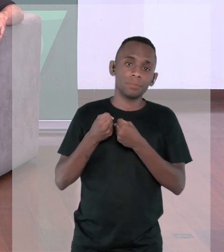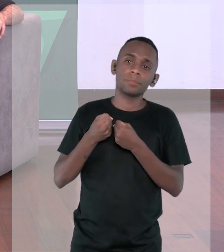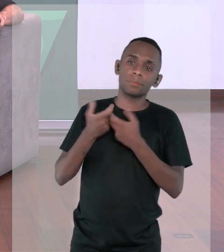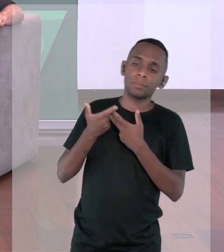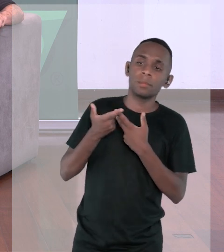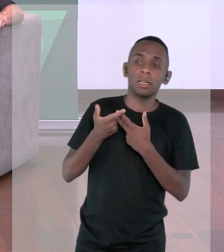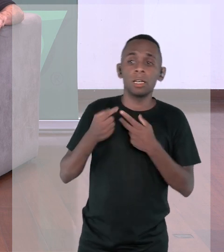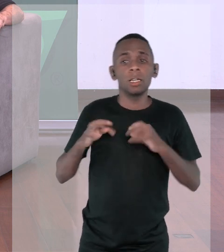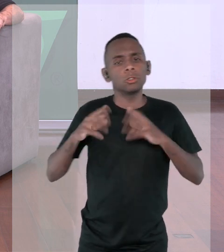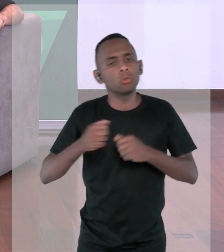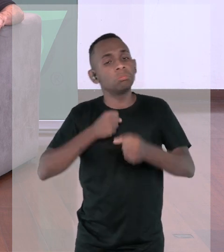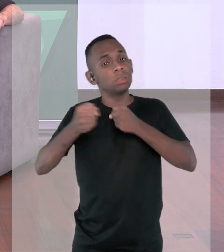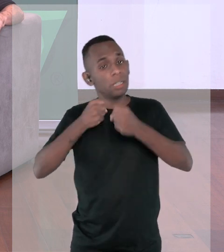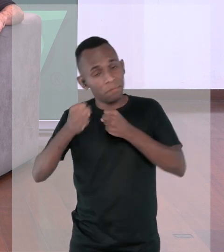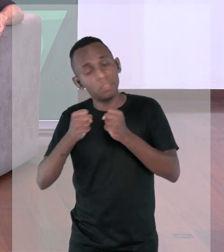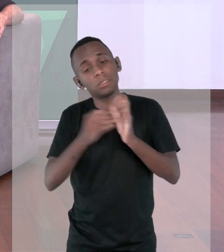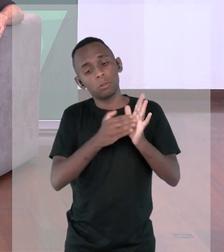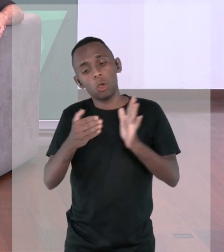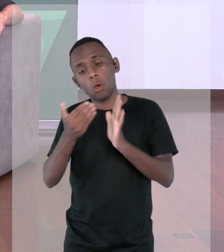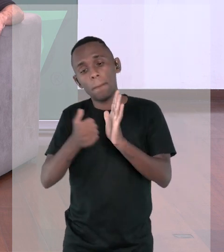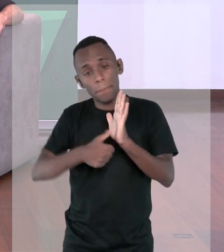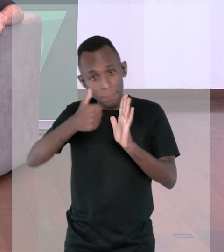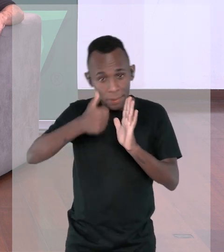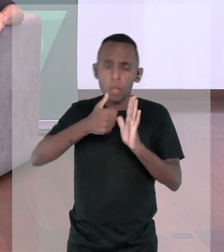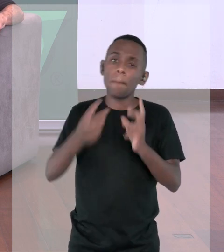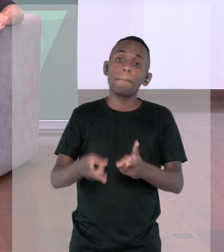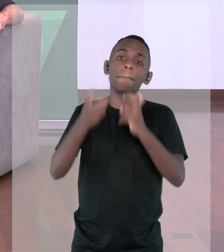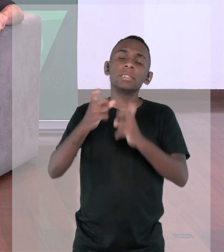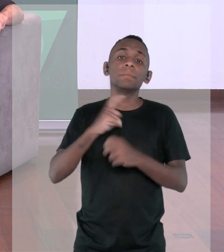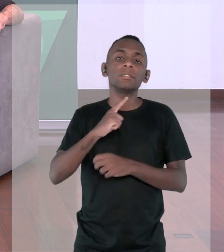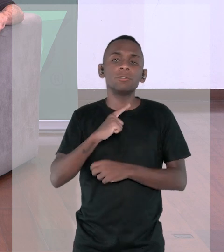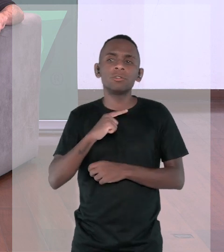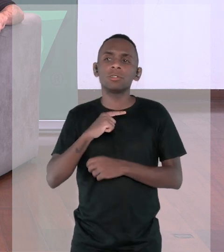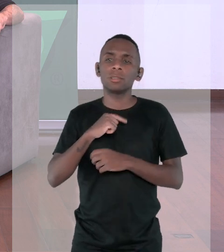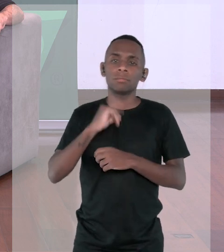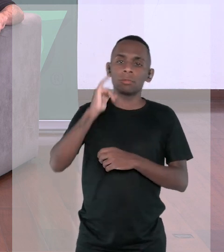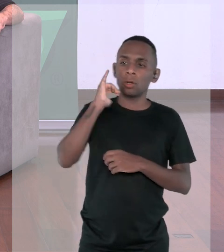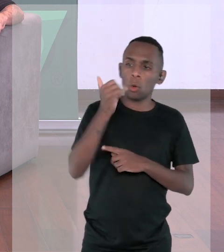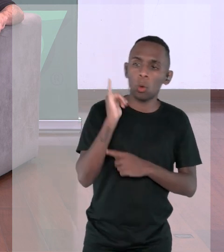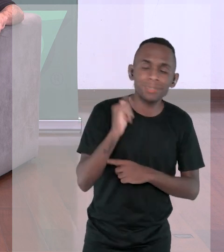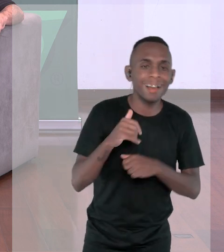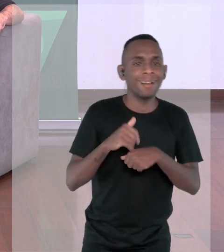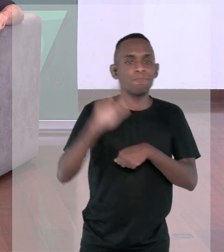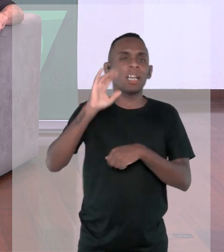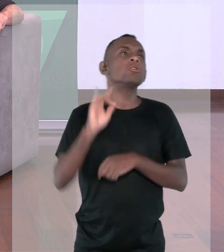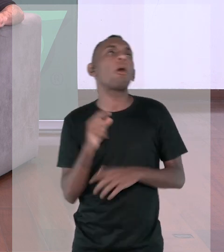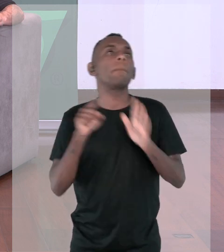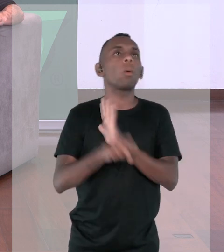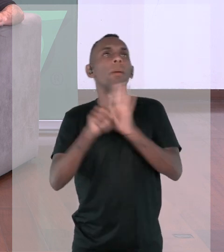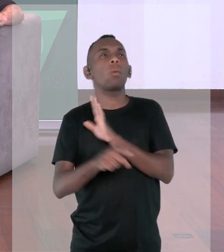Tudo Comunica, era de entrevistas, mas eu comecei a perceber que eu tinha mais para contar do que simplesmente